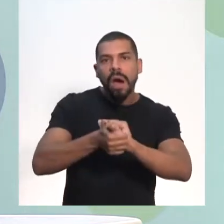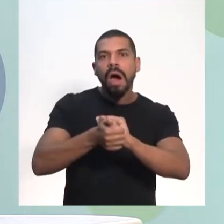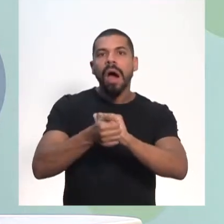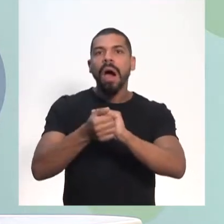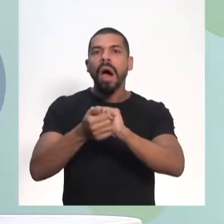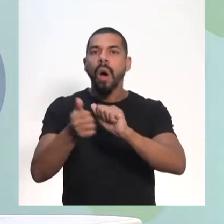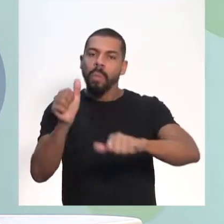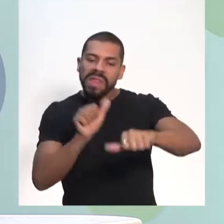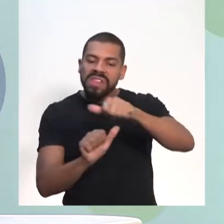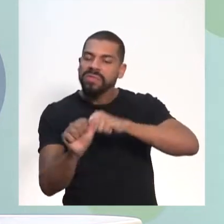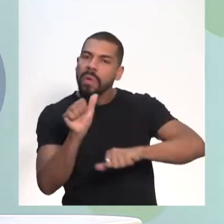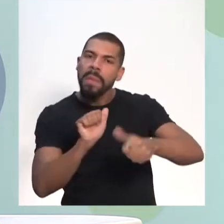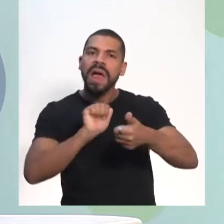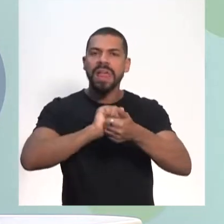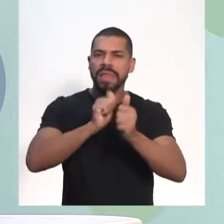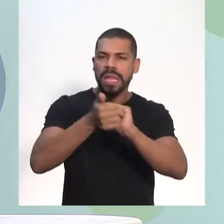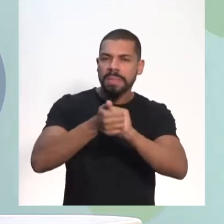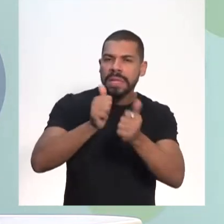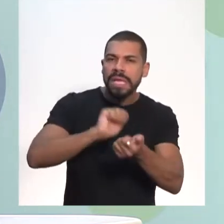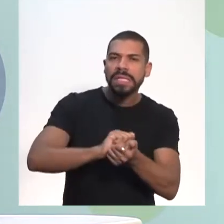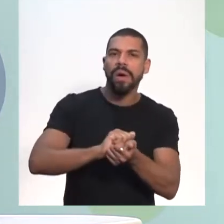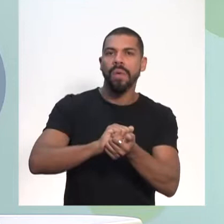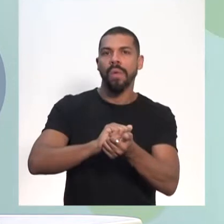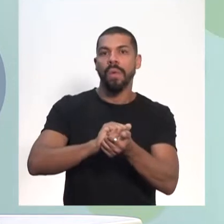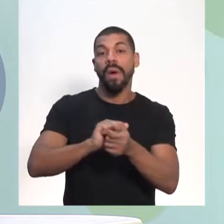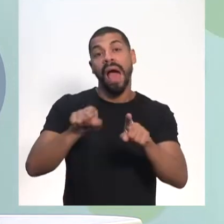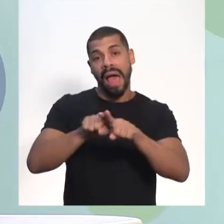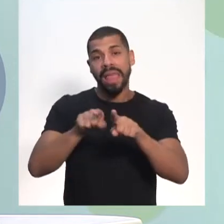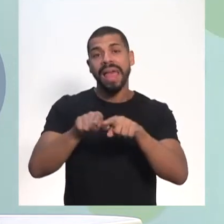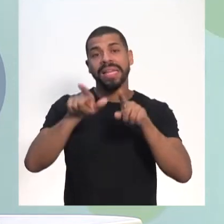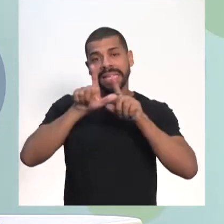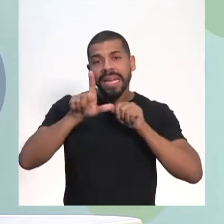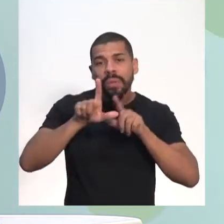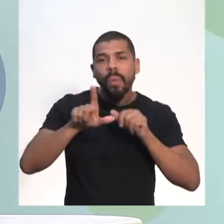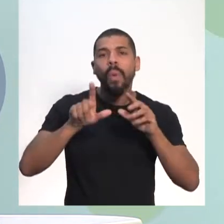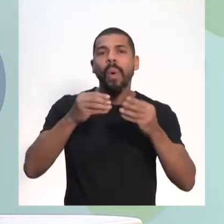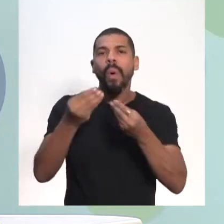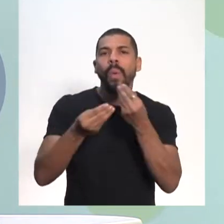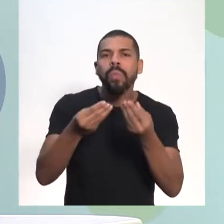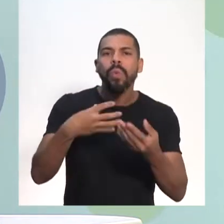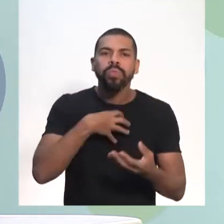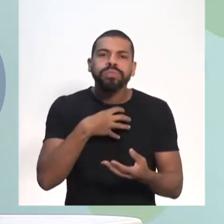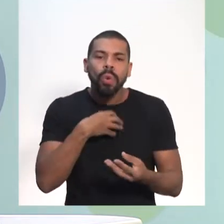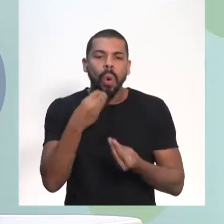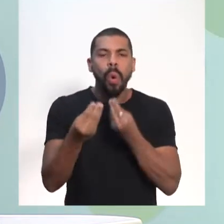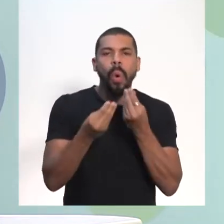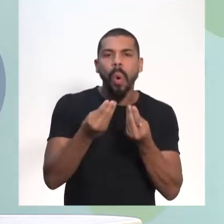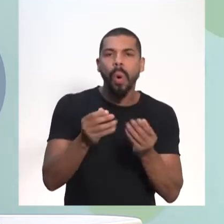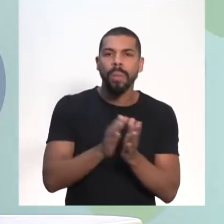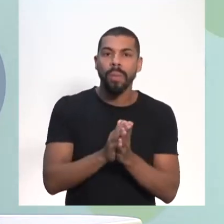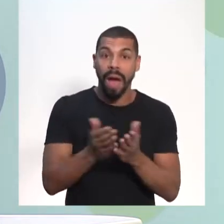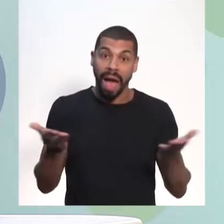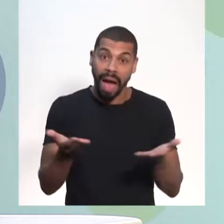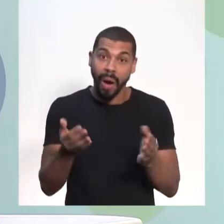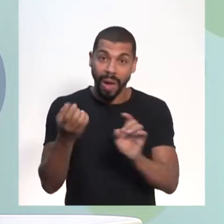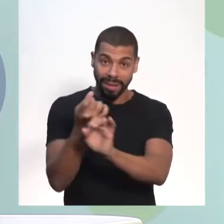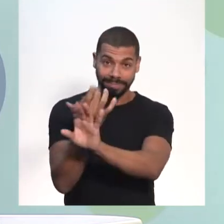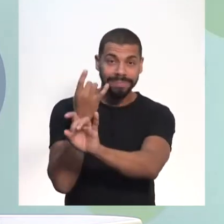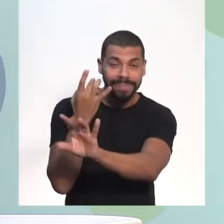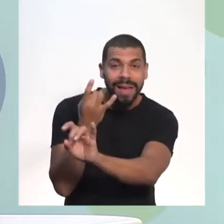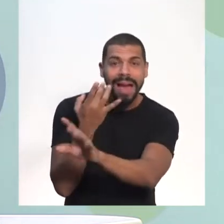uma transposição, né, inclusive de linguagem e de tempos para uma interação à